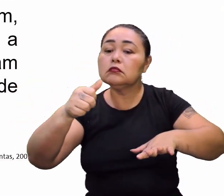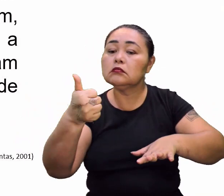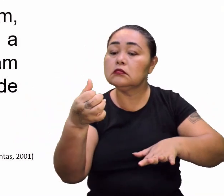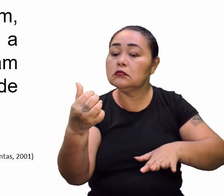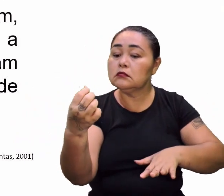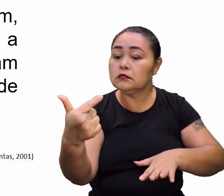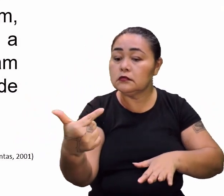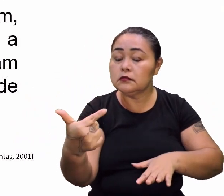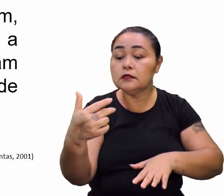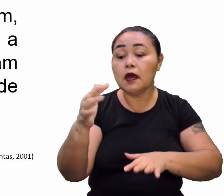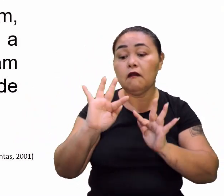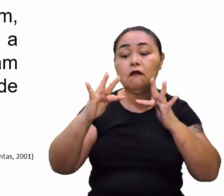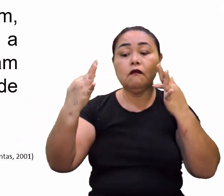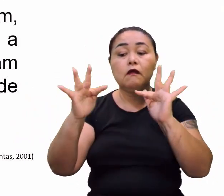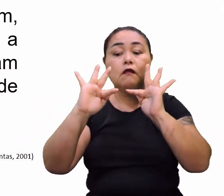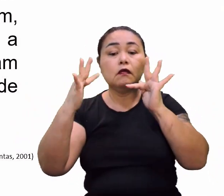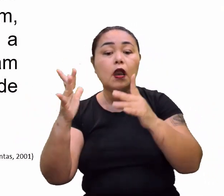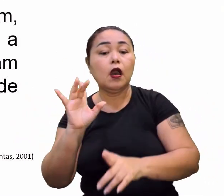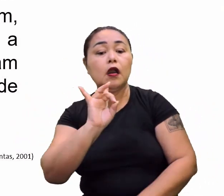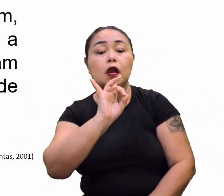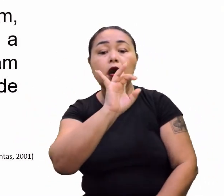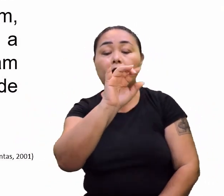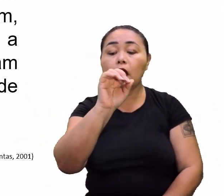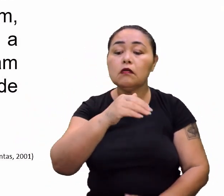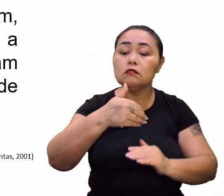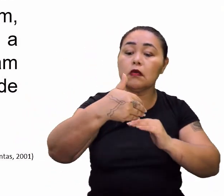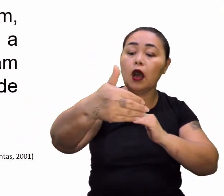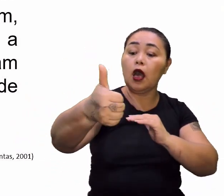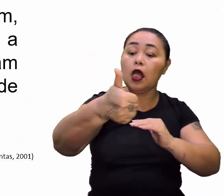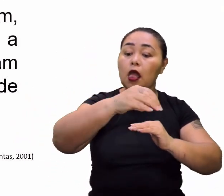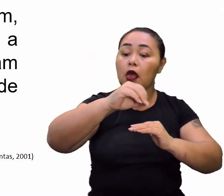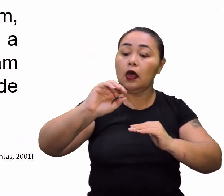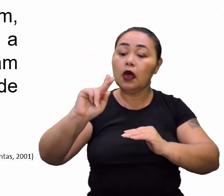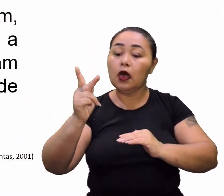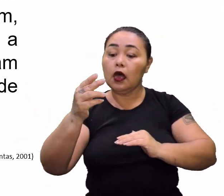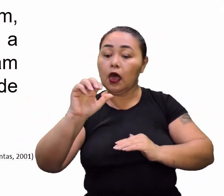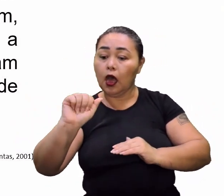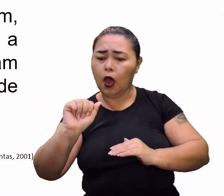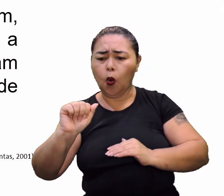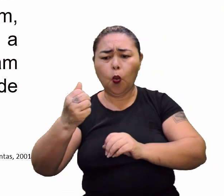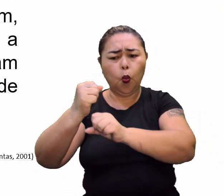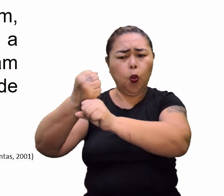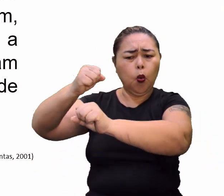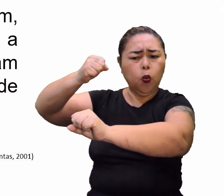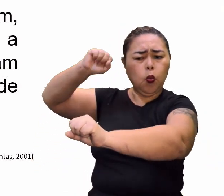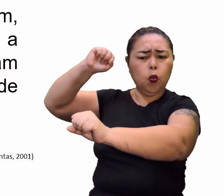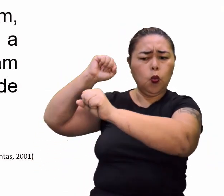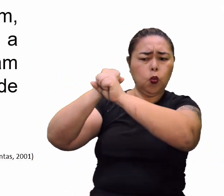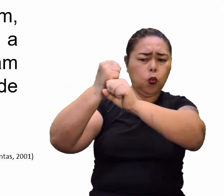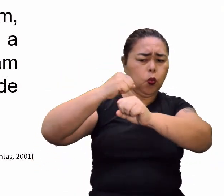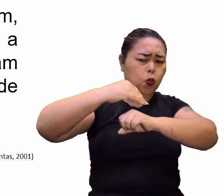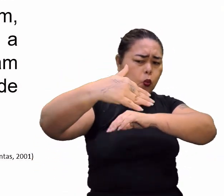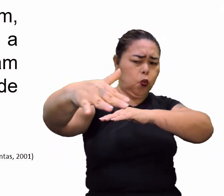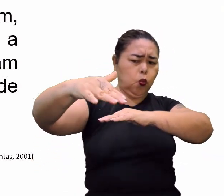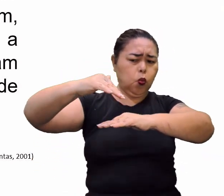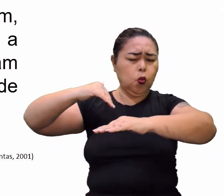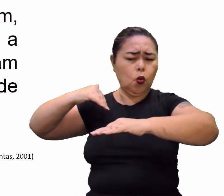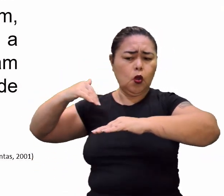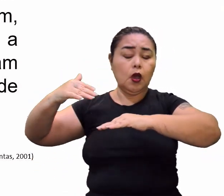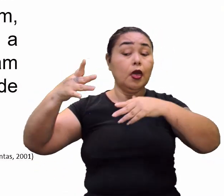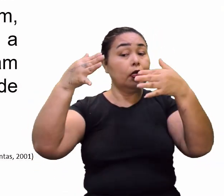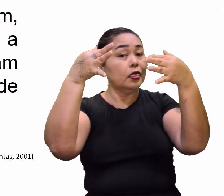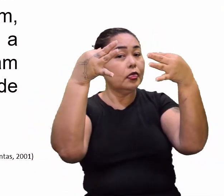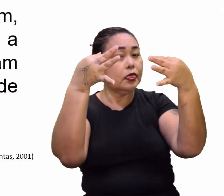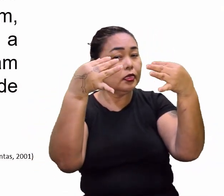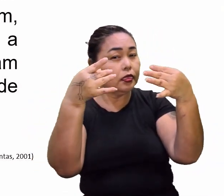5.162 famílias, cada qual em uma área de 100 hectares. Olha, é uma área considerável. Com certeza. E